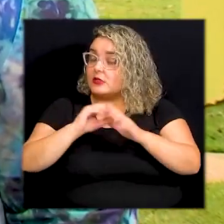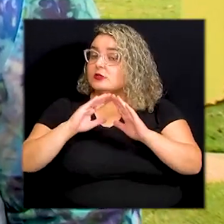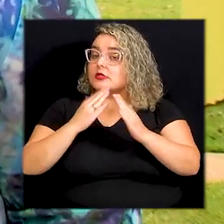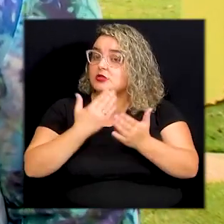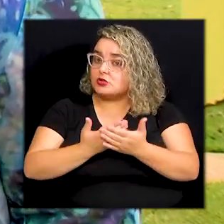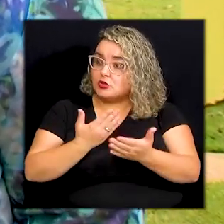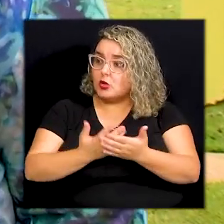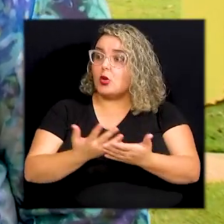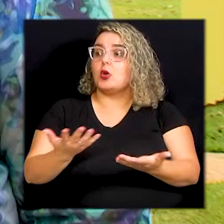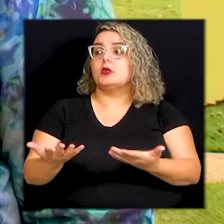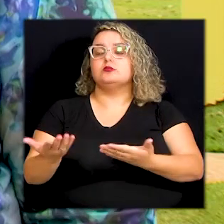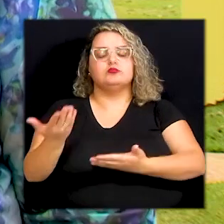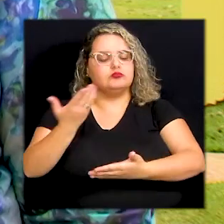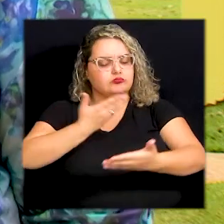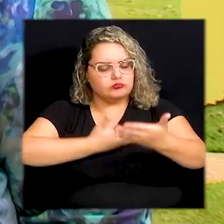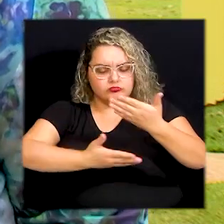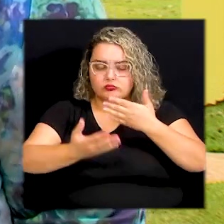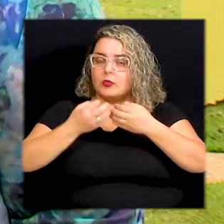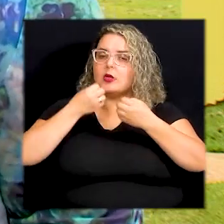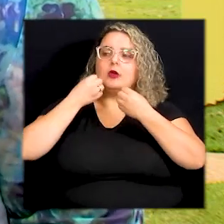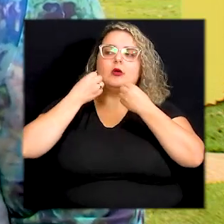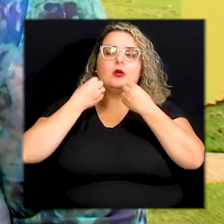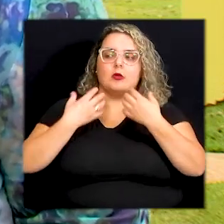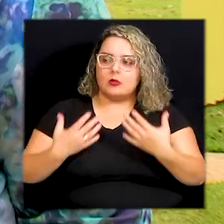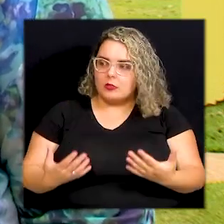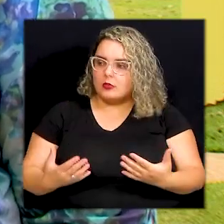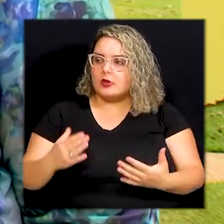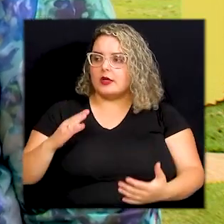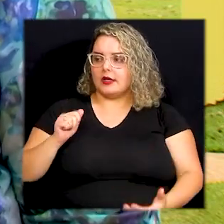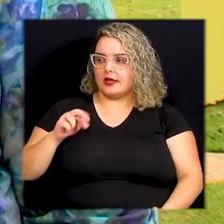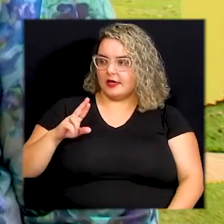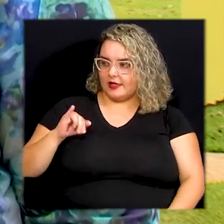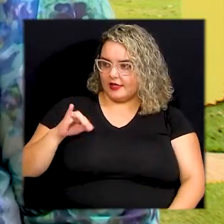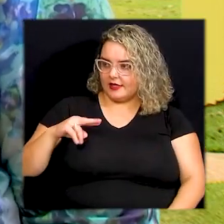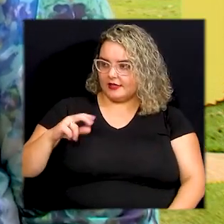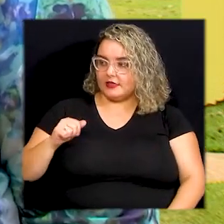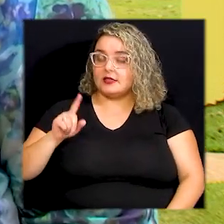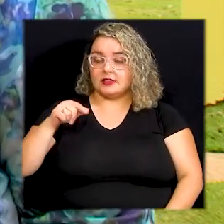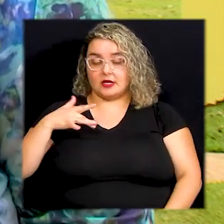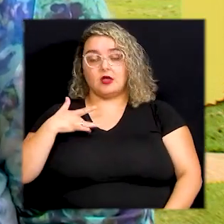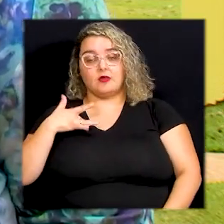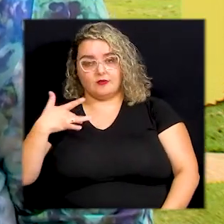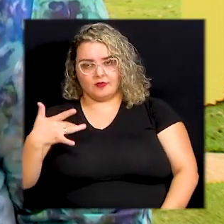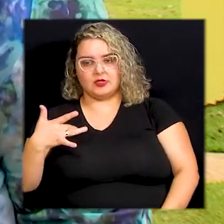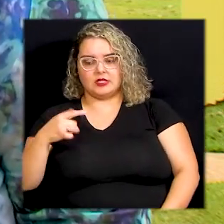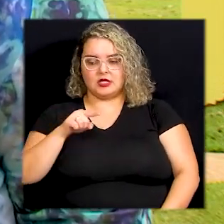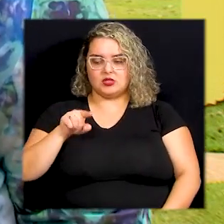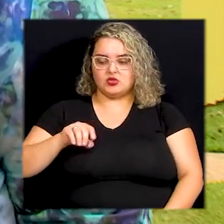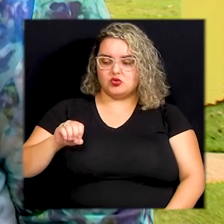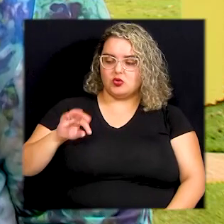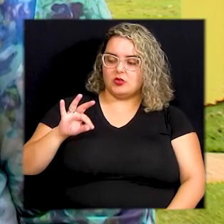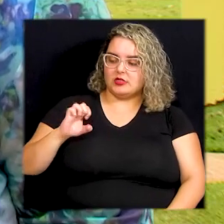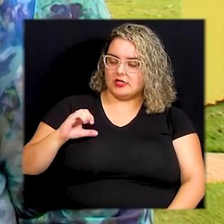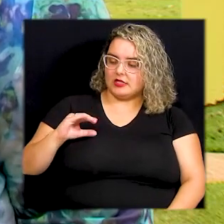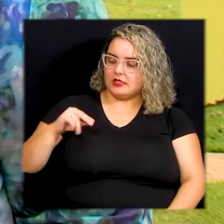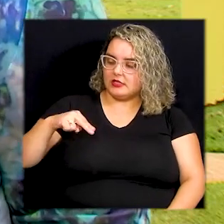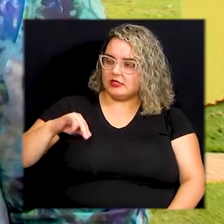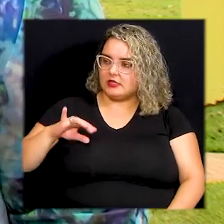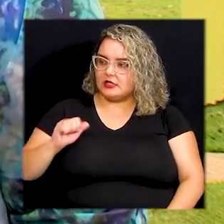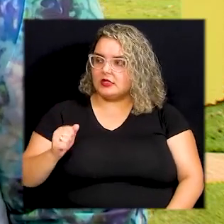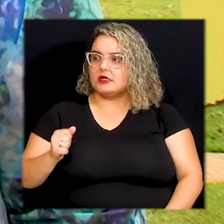escola, eles estão interagindo super bem com a Karina, que é a nossa voluntária da zootecnia,